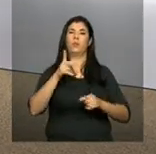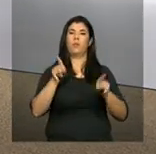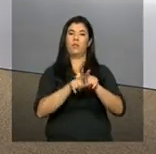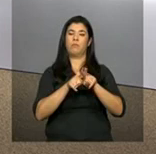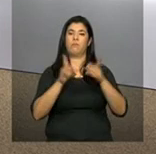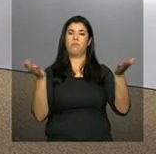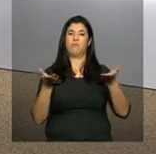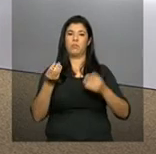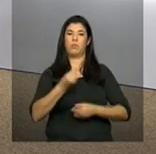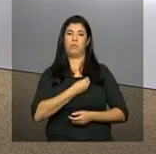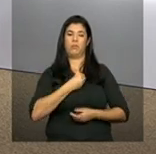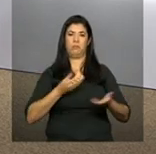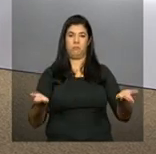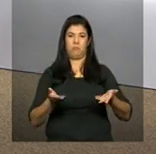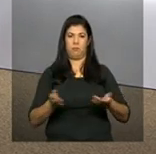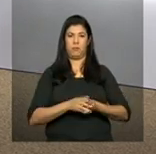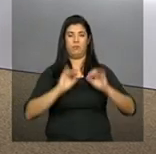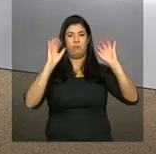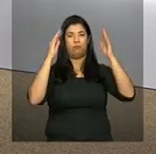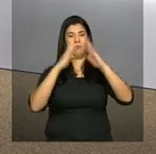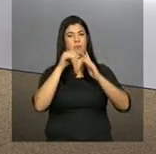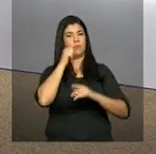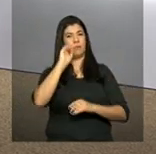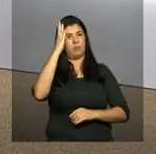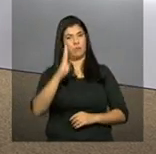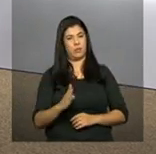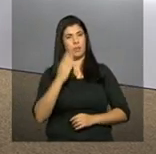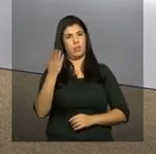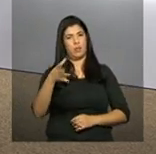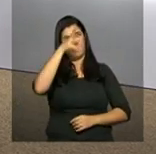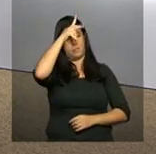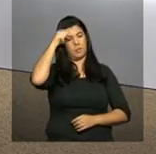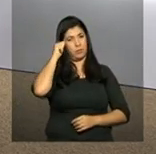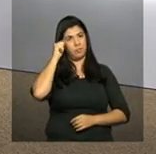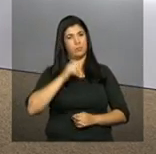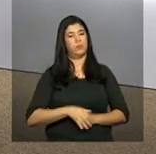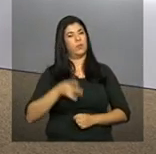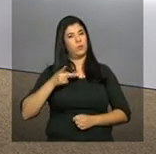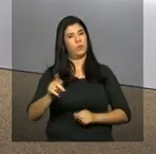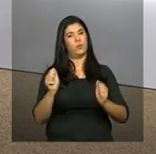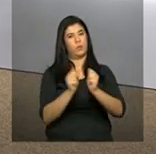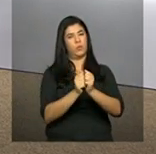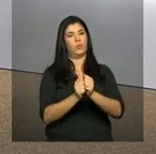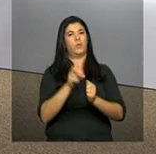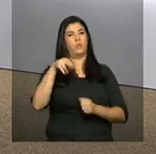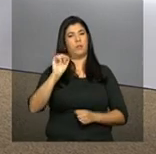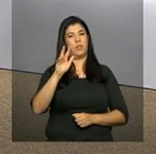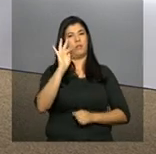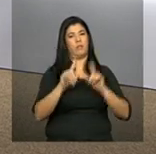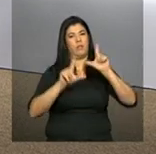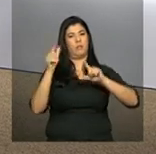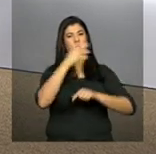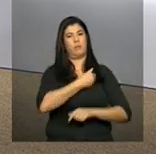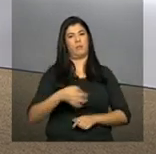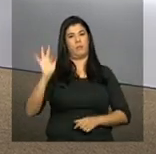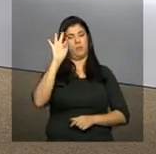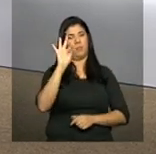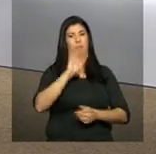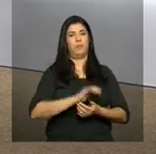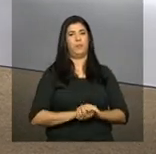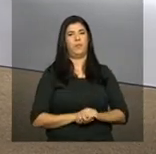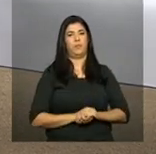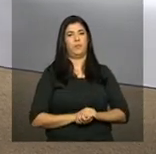transmissão ao vivo da cerimônia de inauguração da casa da mulher brasileira em Campo Grande Continue com a gente NBR a TV do Governo